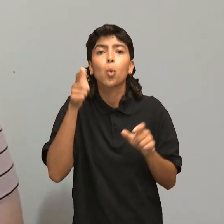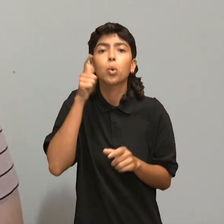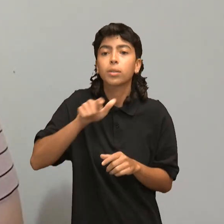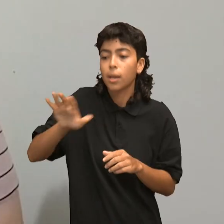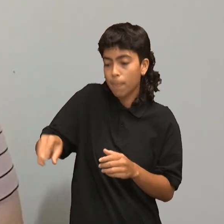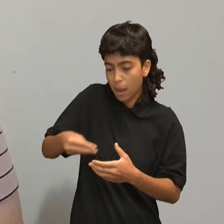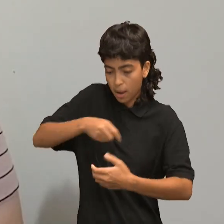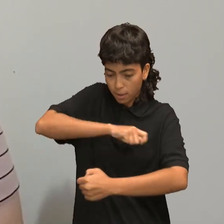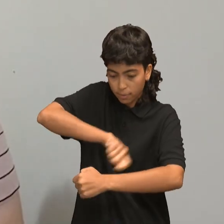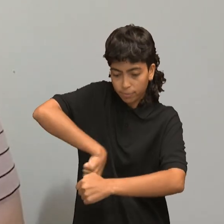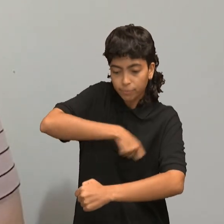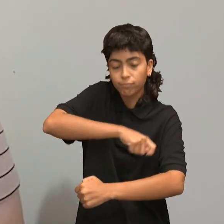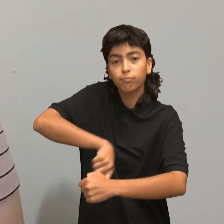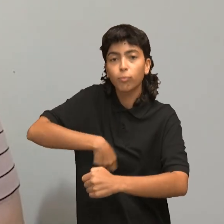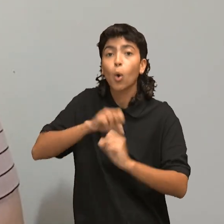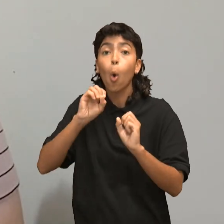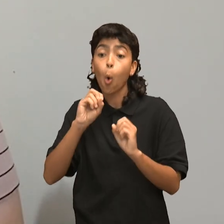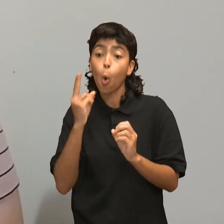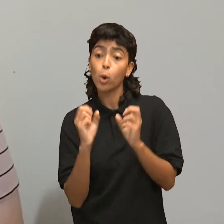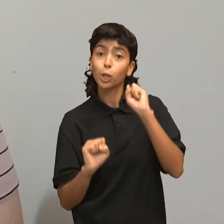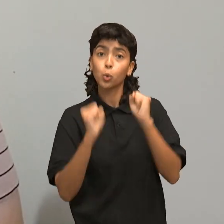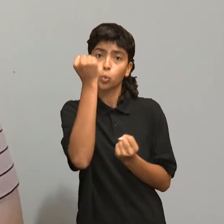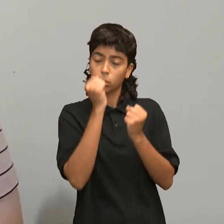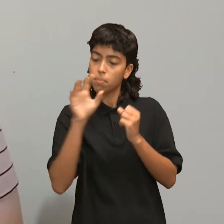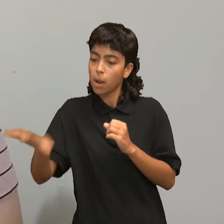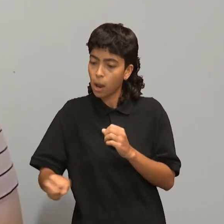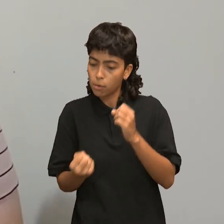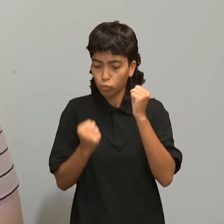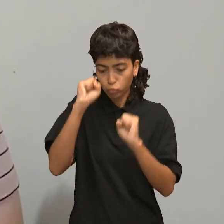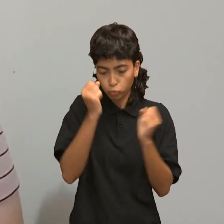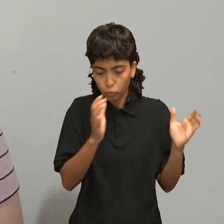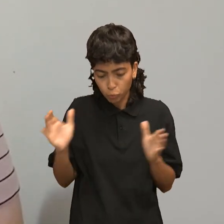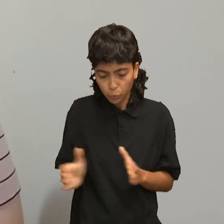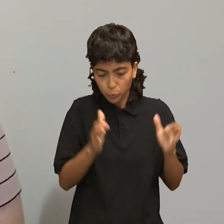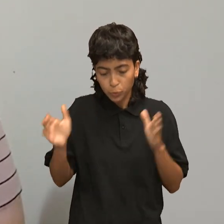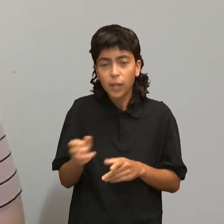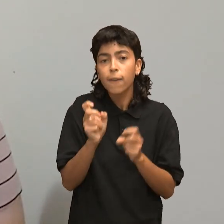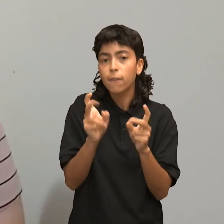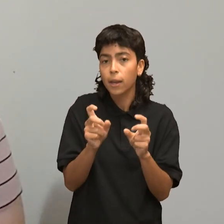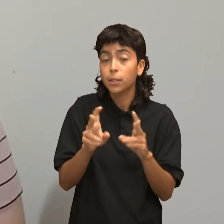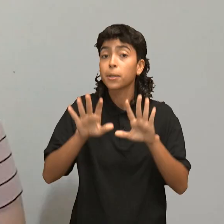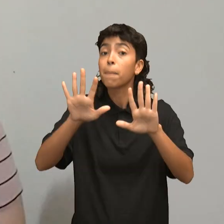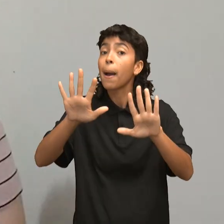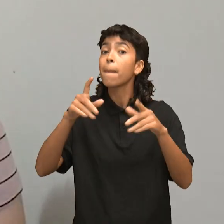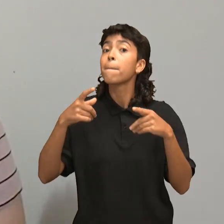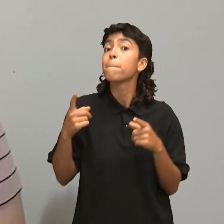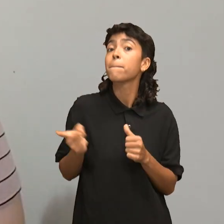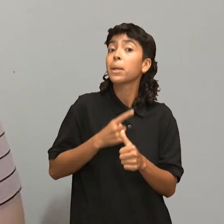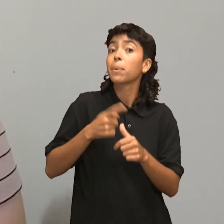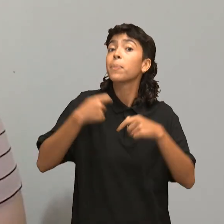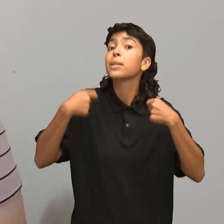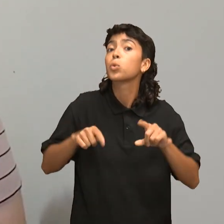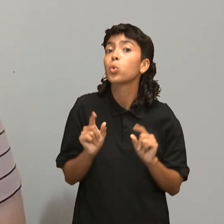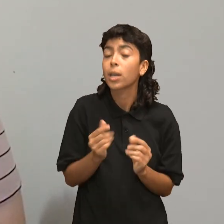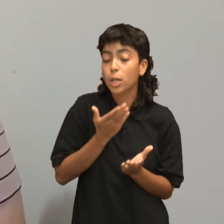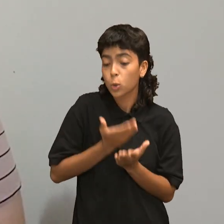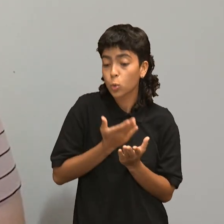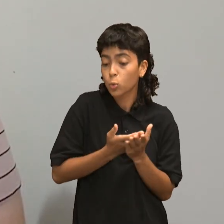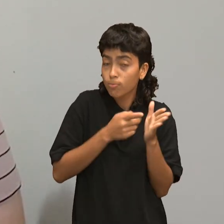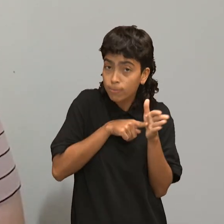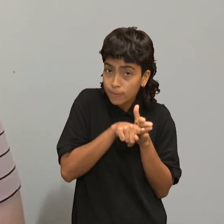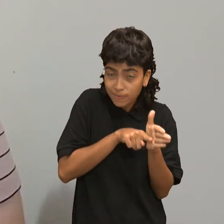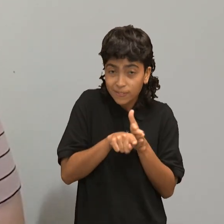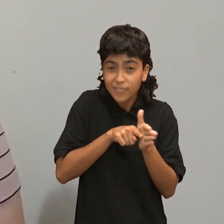a necessidade de estudos. Então, a partir de estudos do perfil químico, nutricional, biológico, citotóxico,